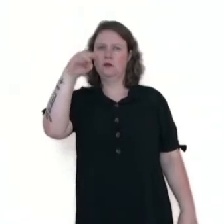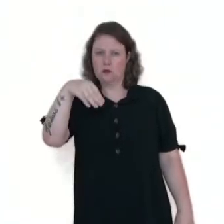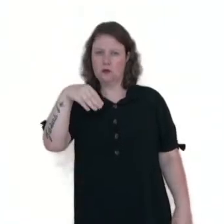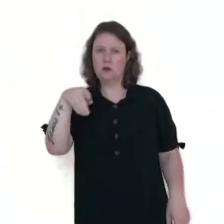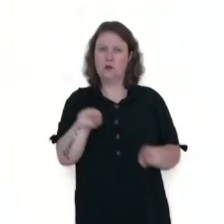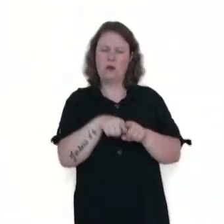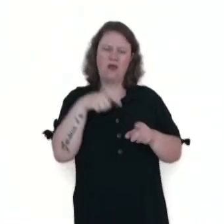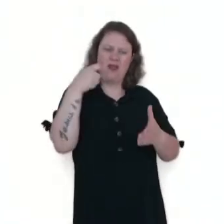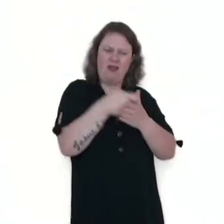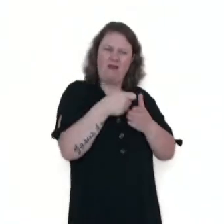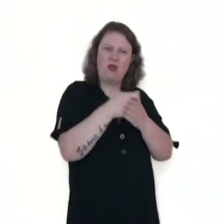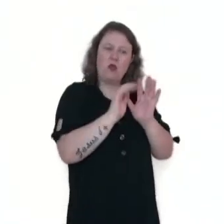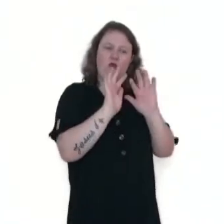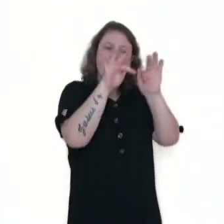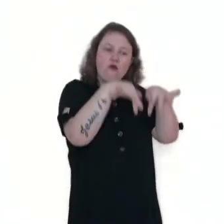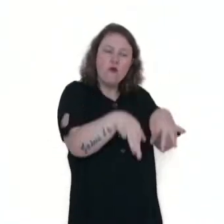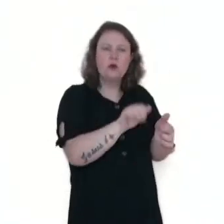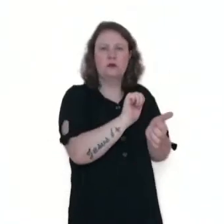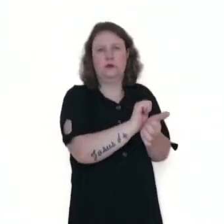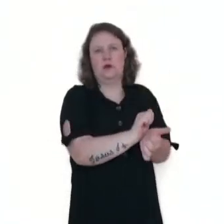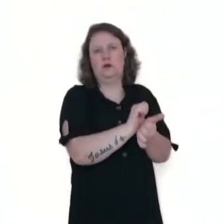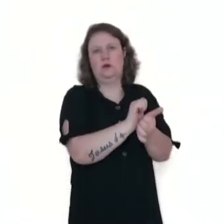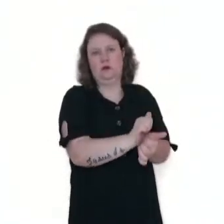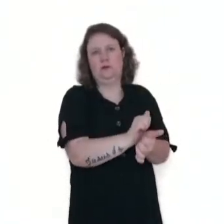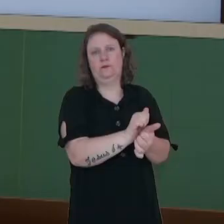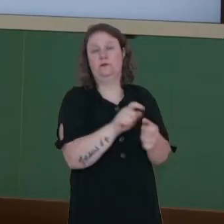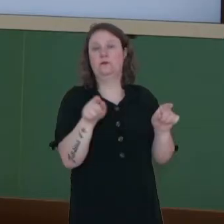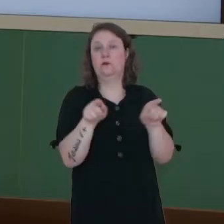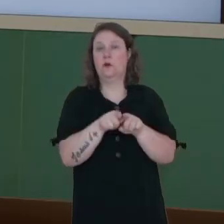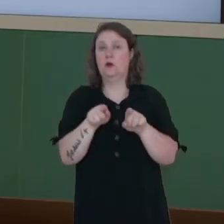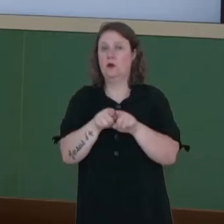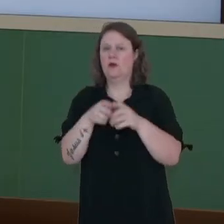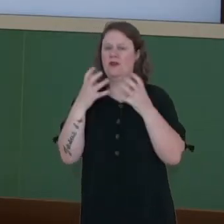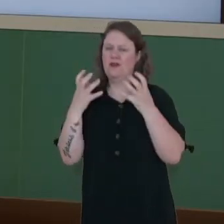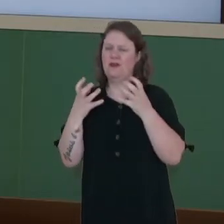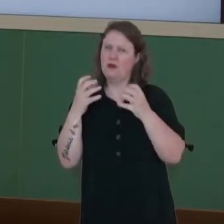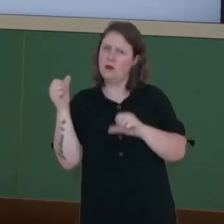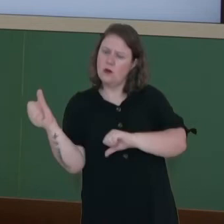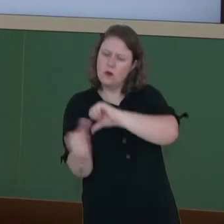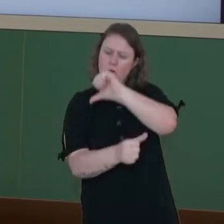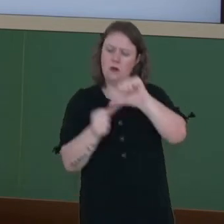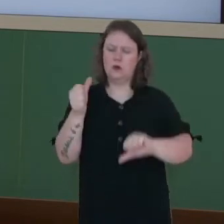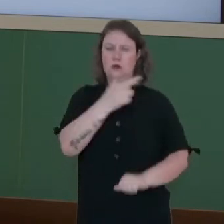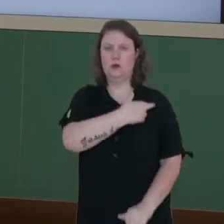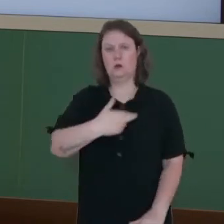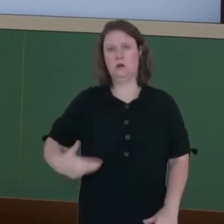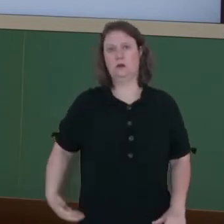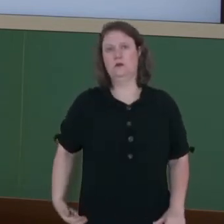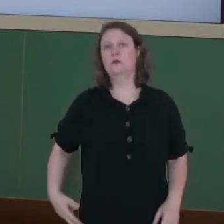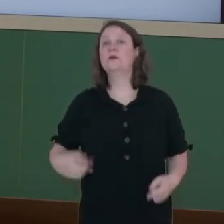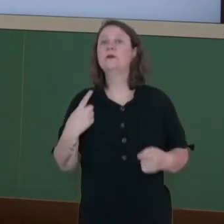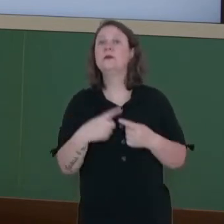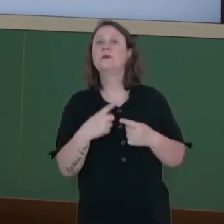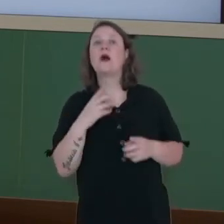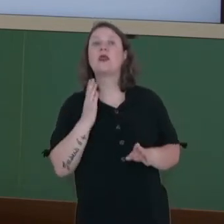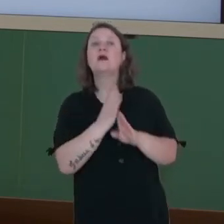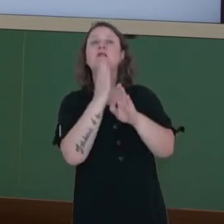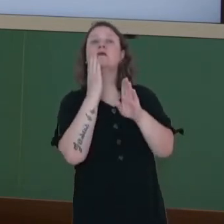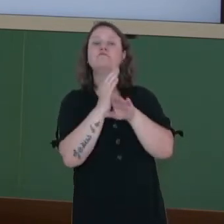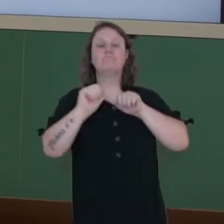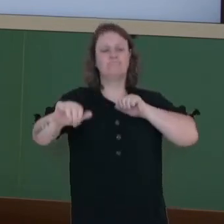defendiam o fim da escravidão e defensores da mudança para a República por meio de um